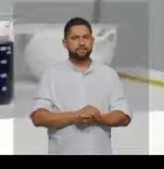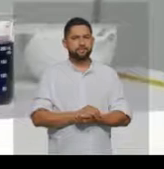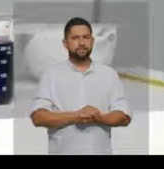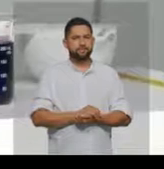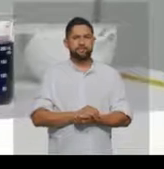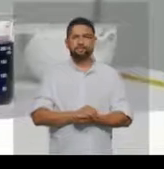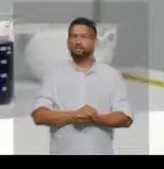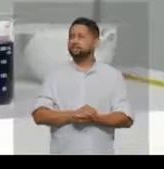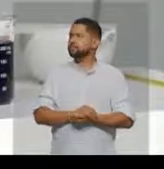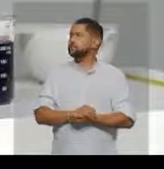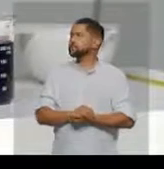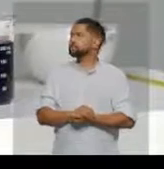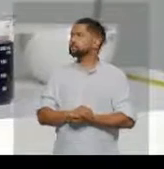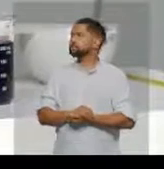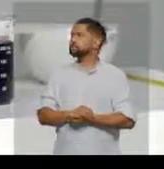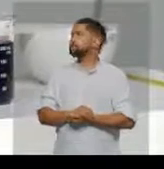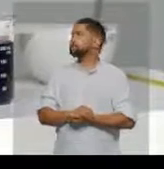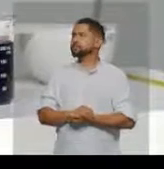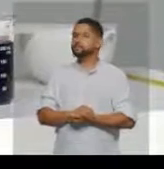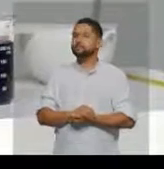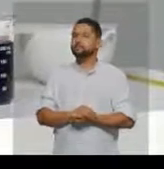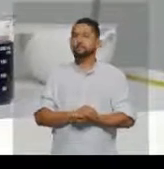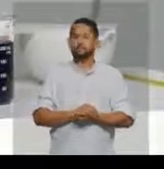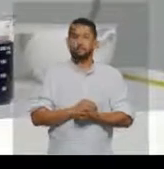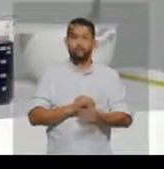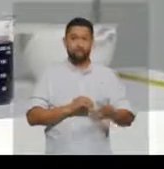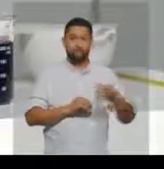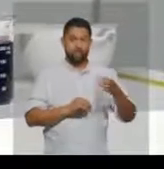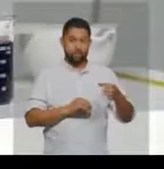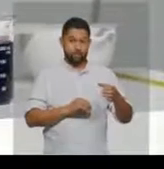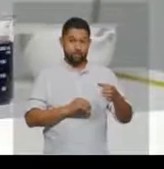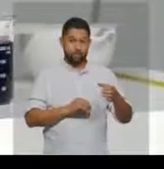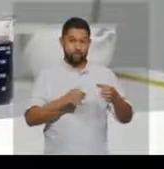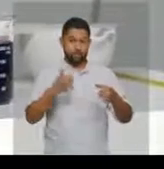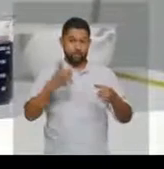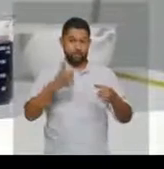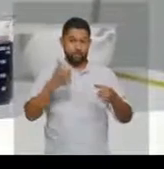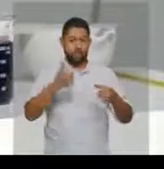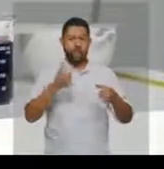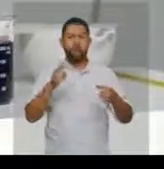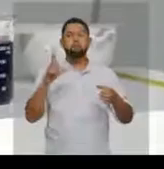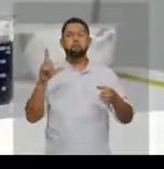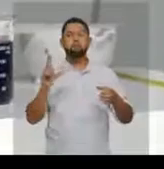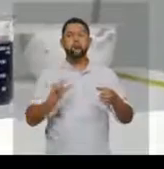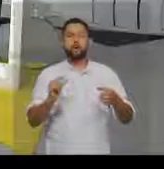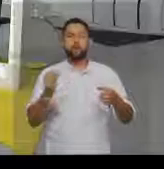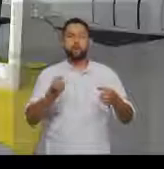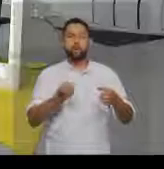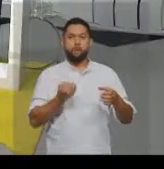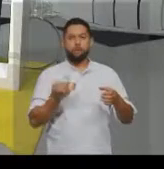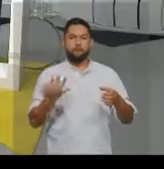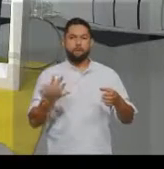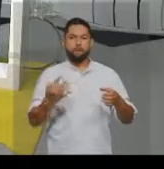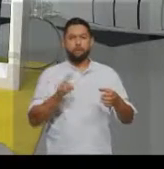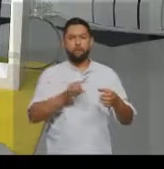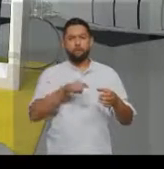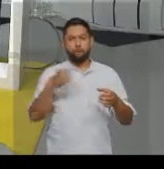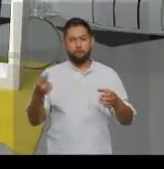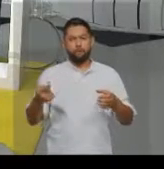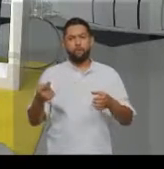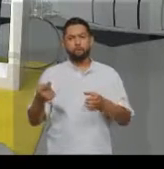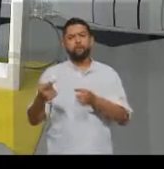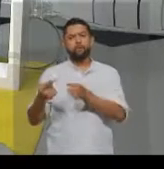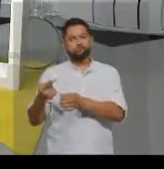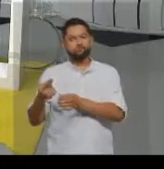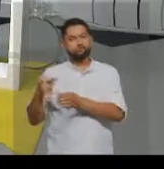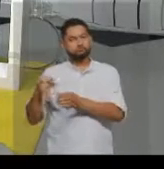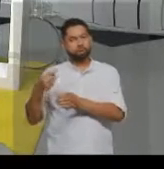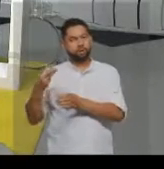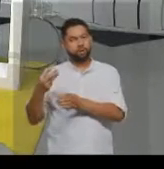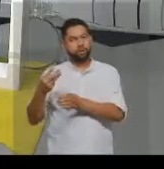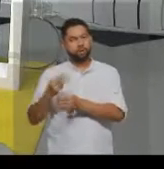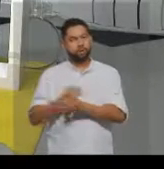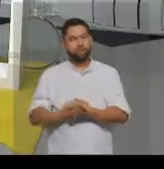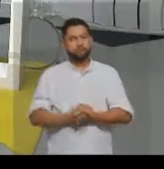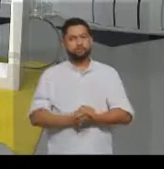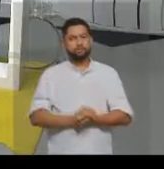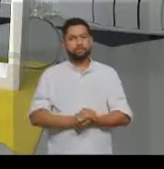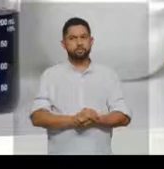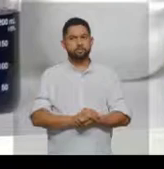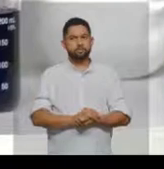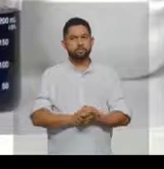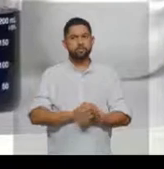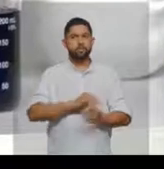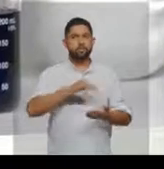Eu vou colocar nesse aqui primeiro, que é o que está com menos concentração, e depois no outro, ok? Eu vou até dar uma mexidinha aqui, só para